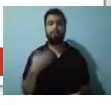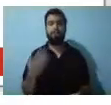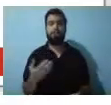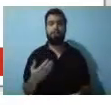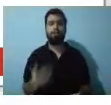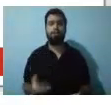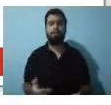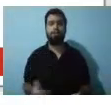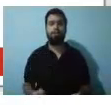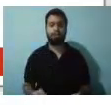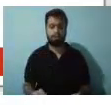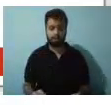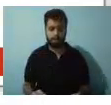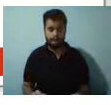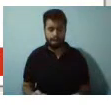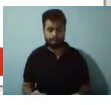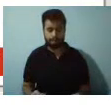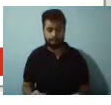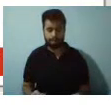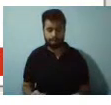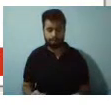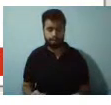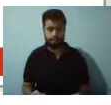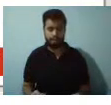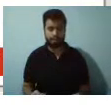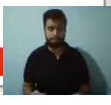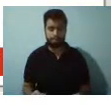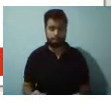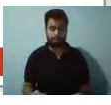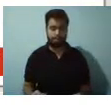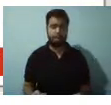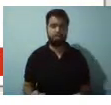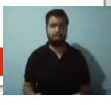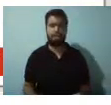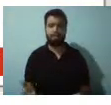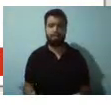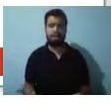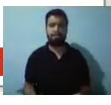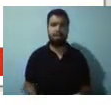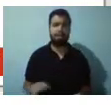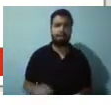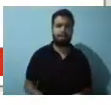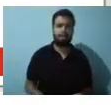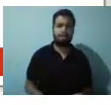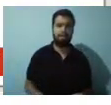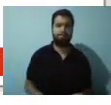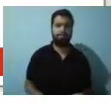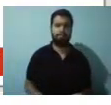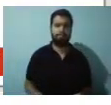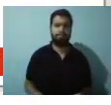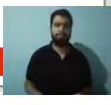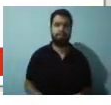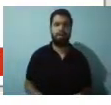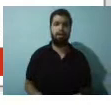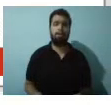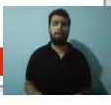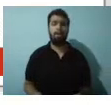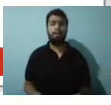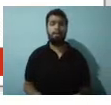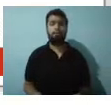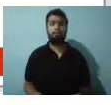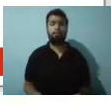Falando de maneira mais explícita, né? Essa disputa, essa bipolaridade que havia aí na Guerra Fria,